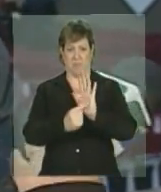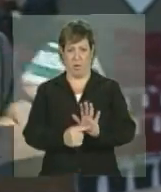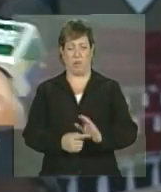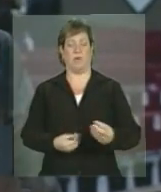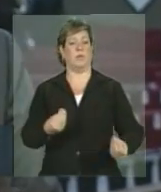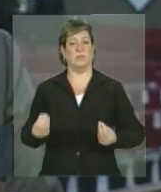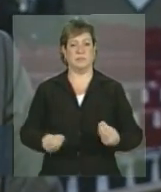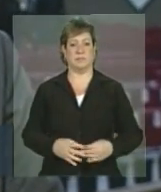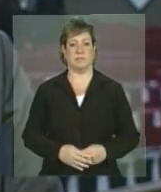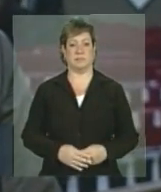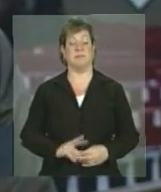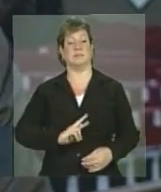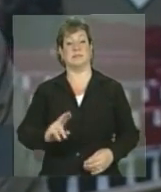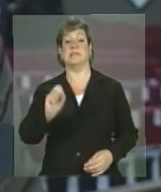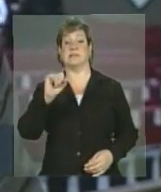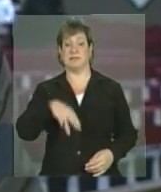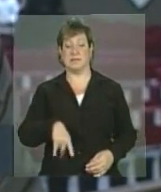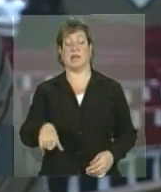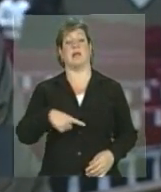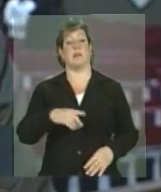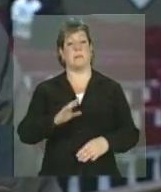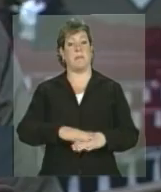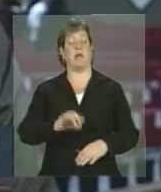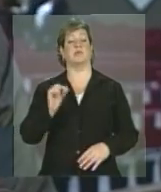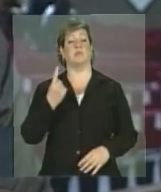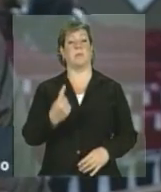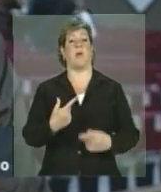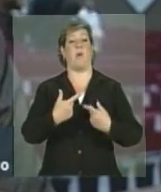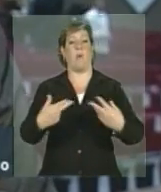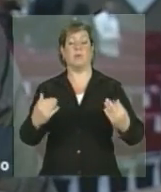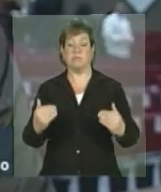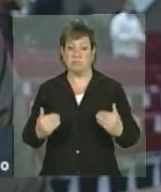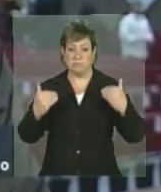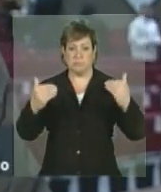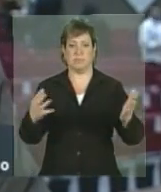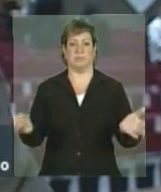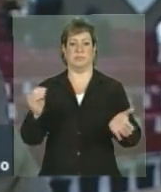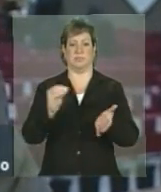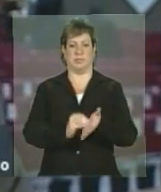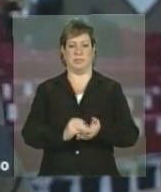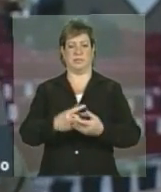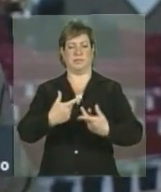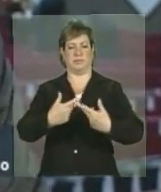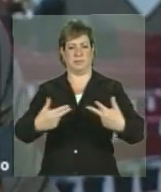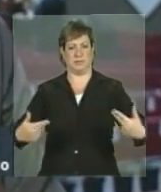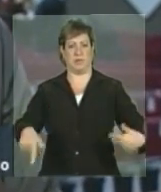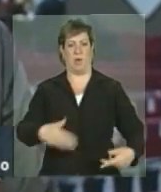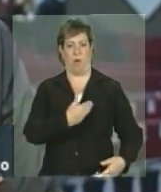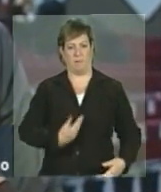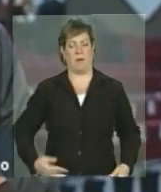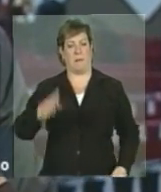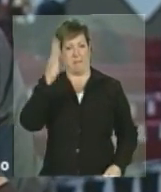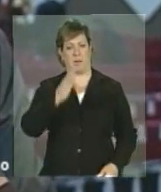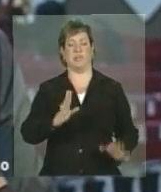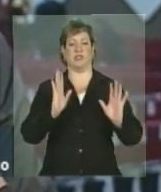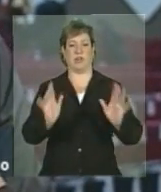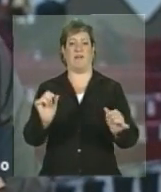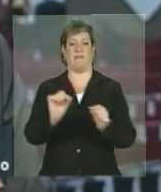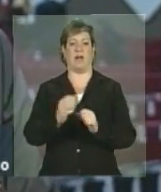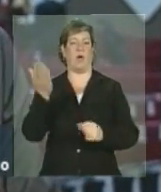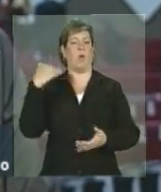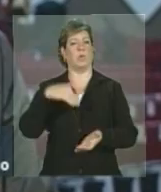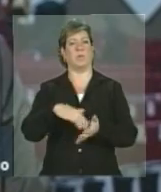governo brasileiro? Pois não, é mais um instrumento que se acrescenta ao conjunto de instrumentos que o governo brasileiro já adota nos